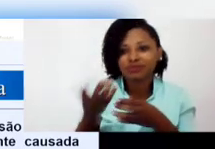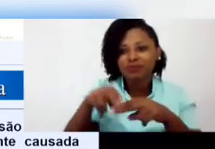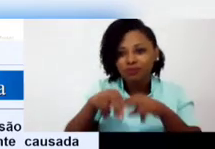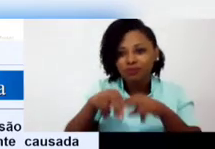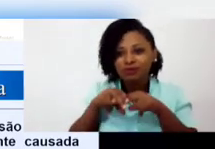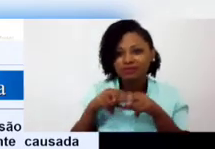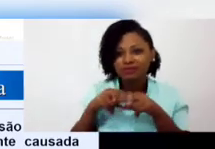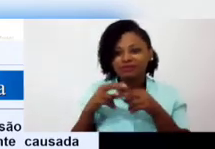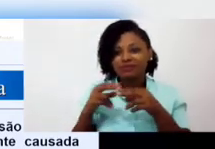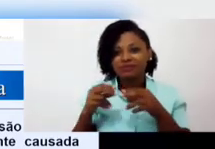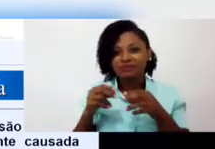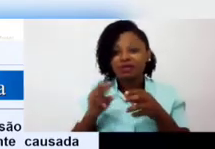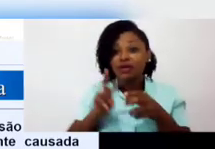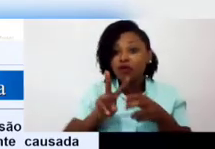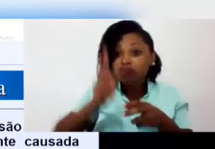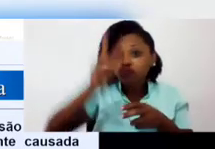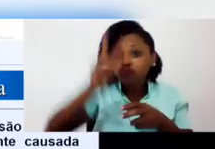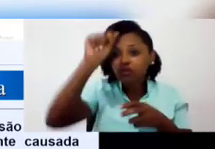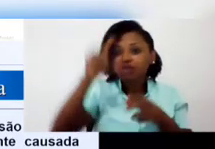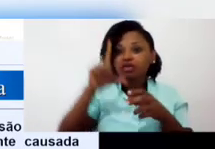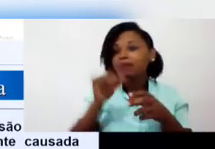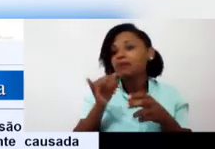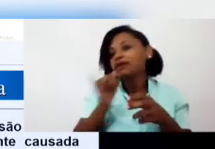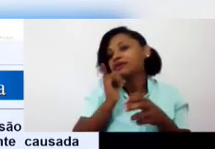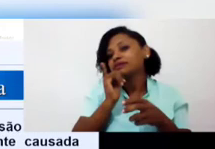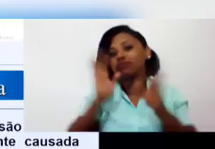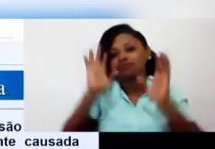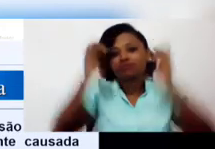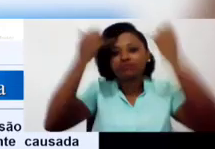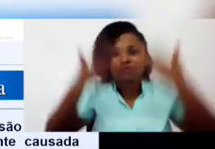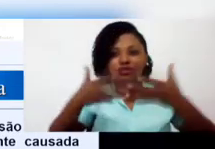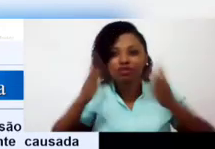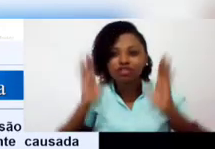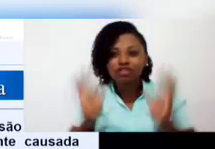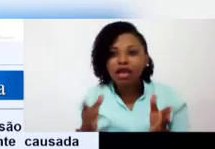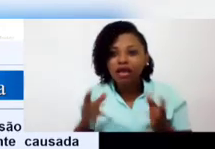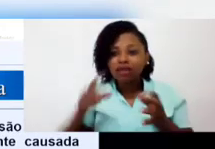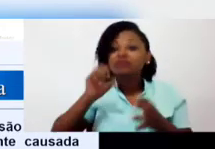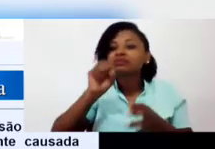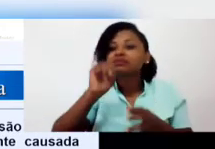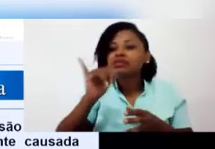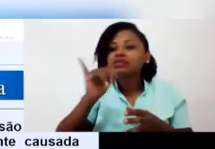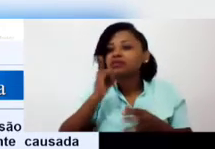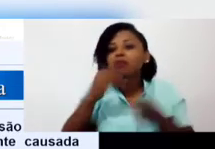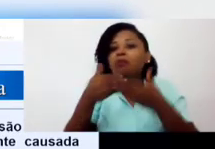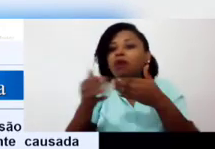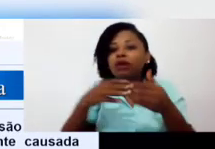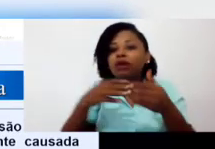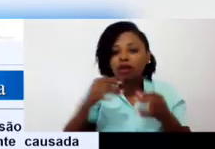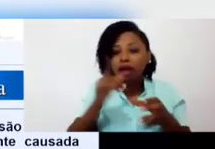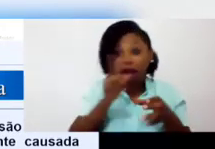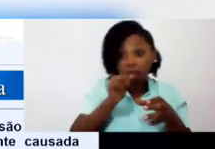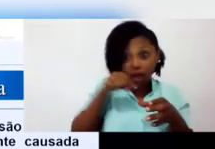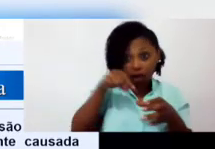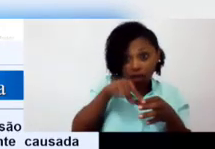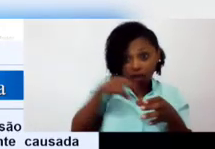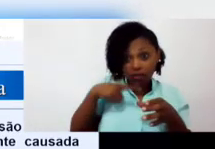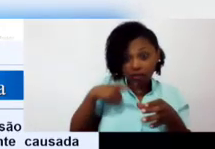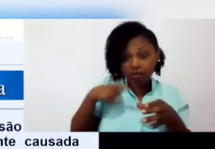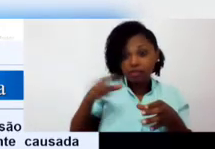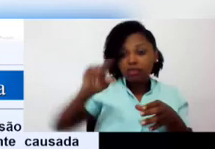quanto maior o número de partículas, menor será a pressão de vapor. Porque, como eu falei na sala, vai criar uma barreira, vai